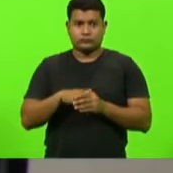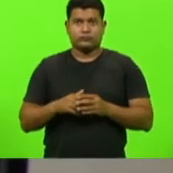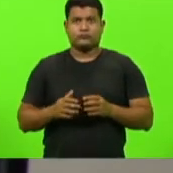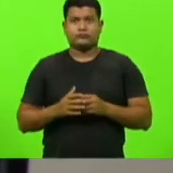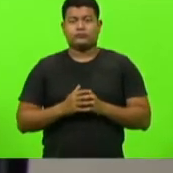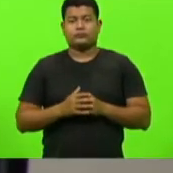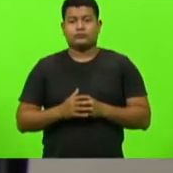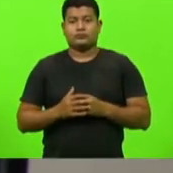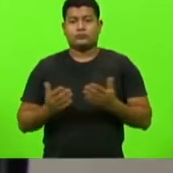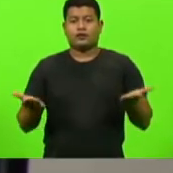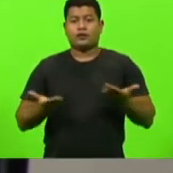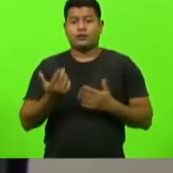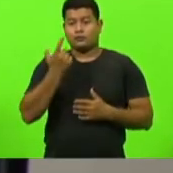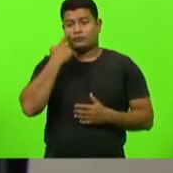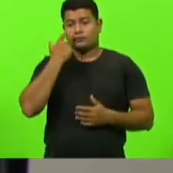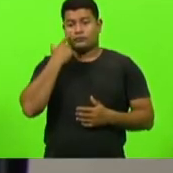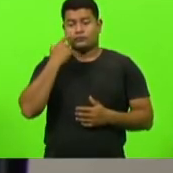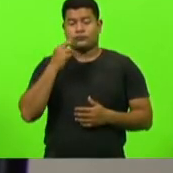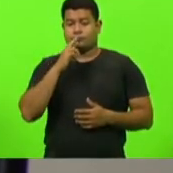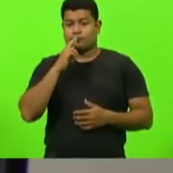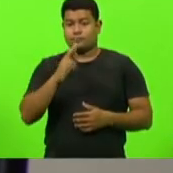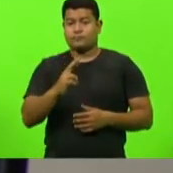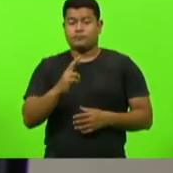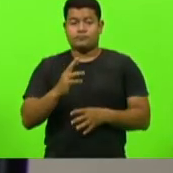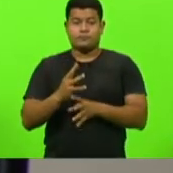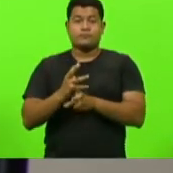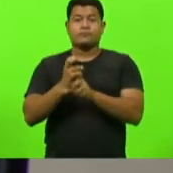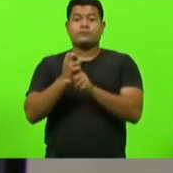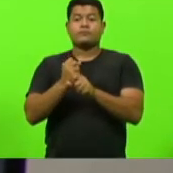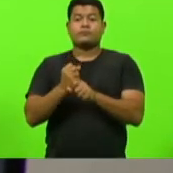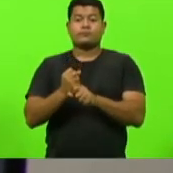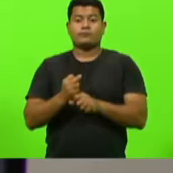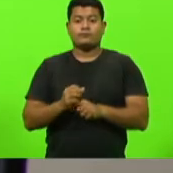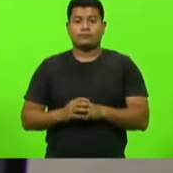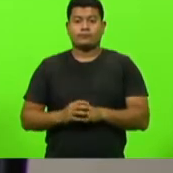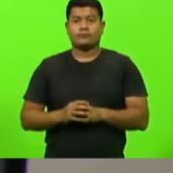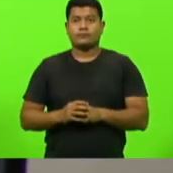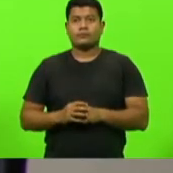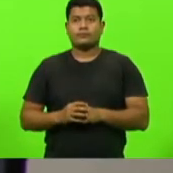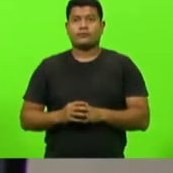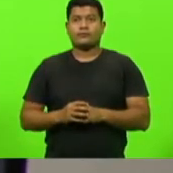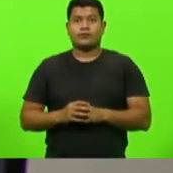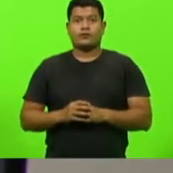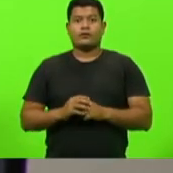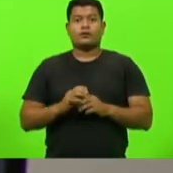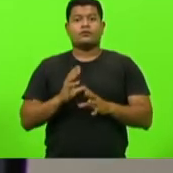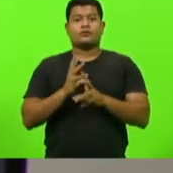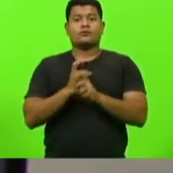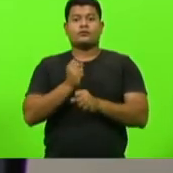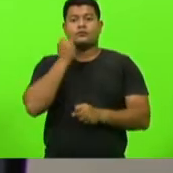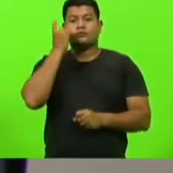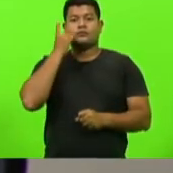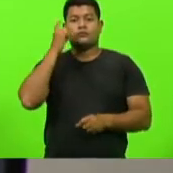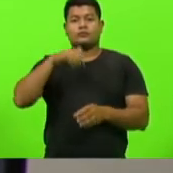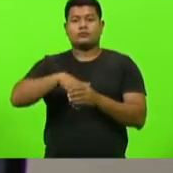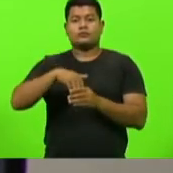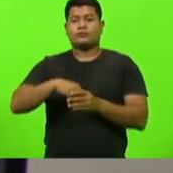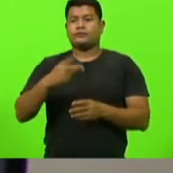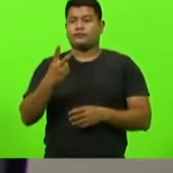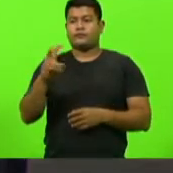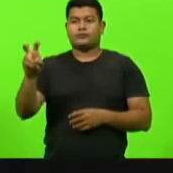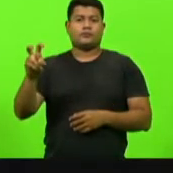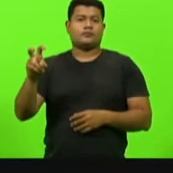Podemos colher o resultado? Votaram, senhores, 25